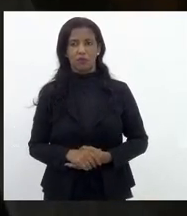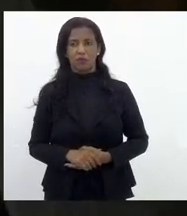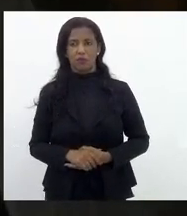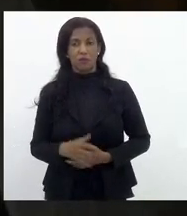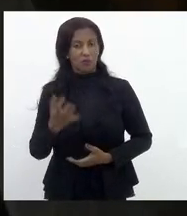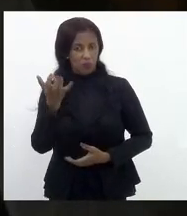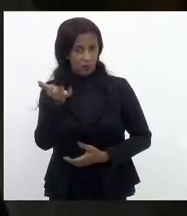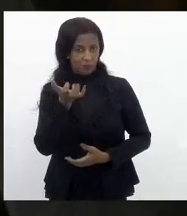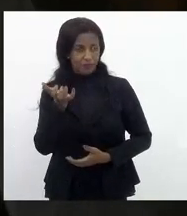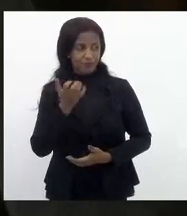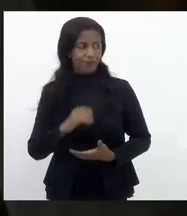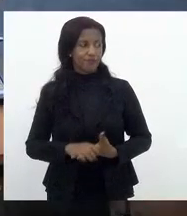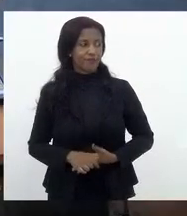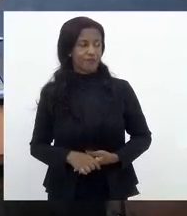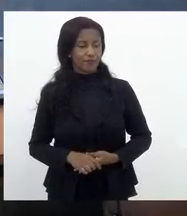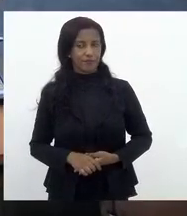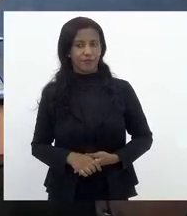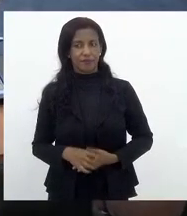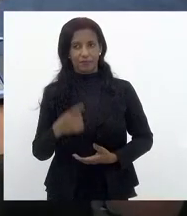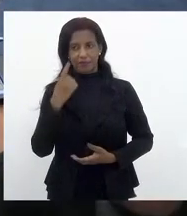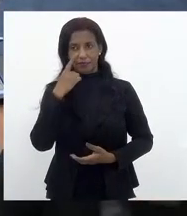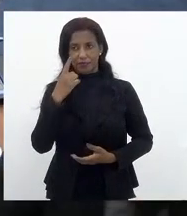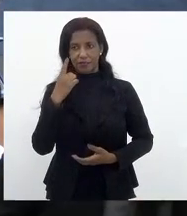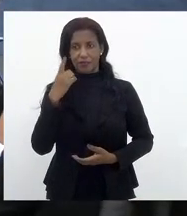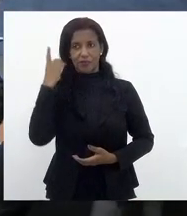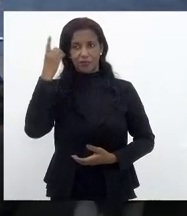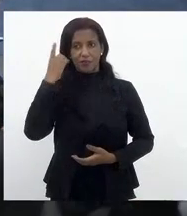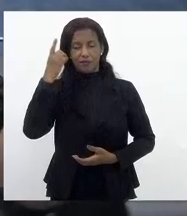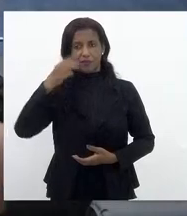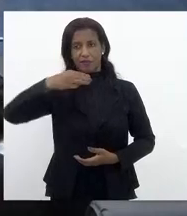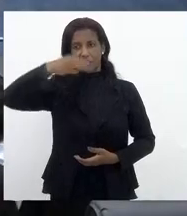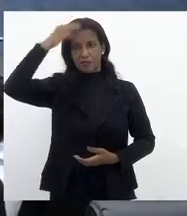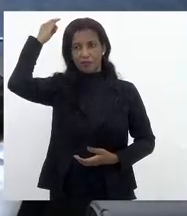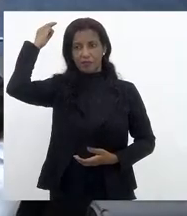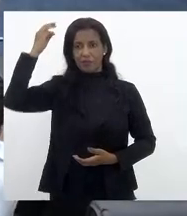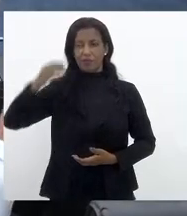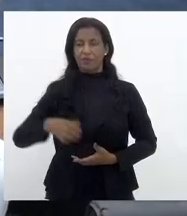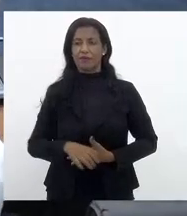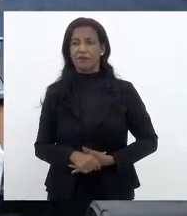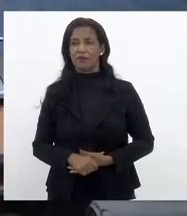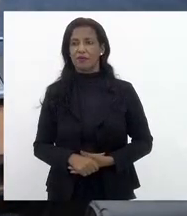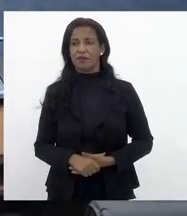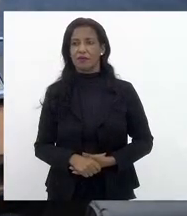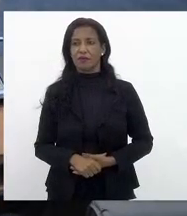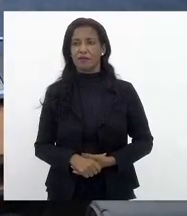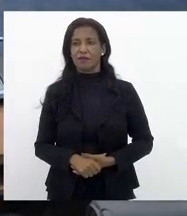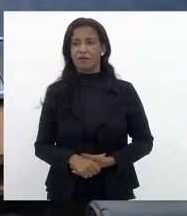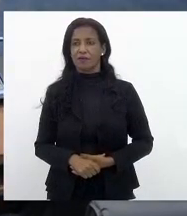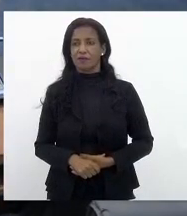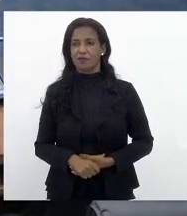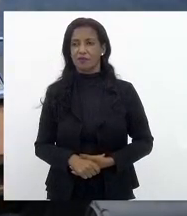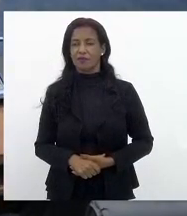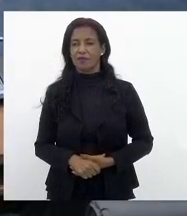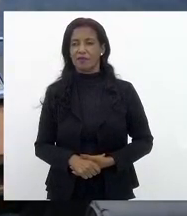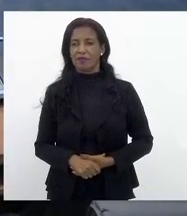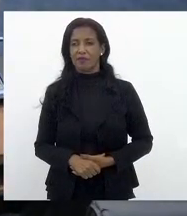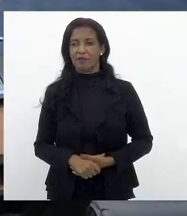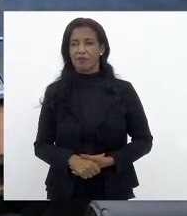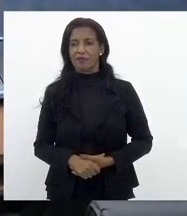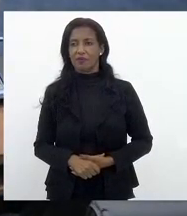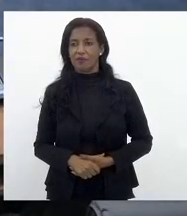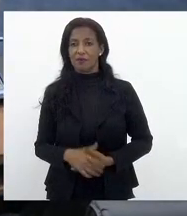eu queria ver o deputado Márcio Pacheco a ver o deputado Márcio Pacheco